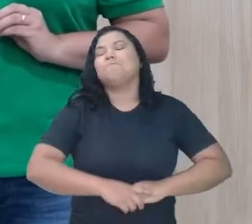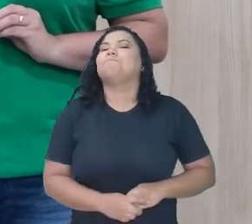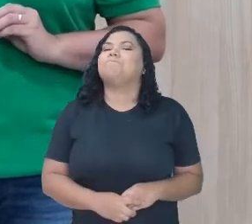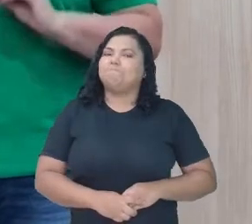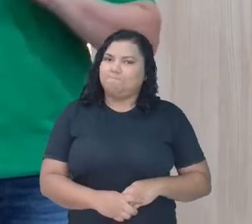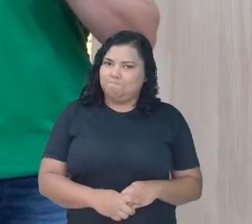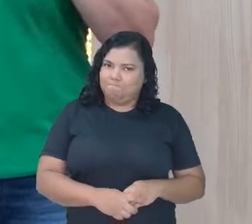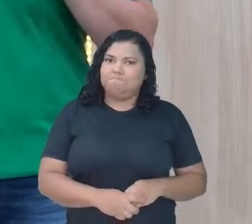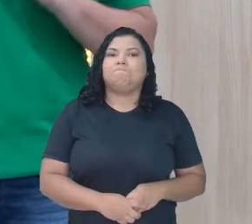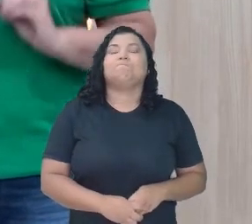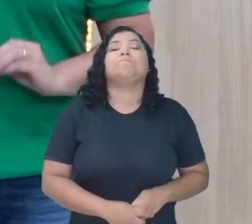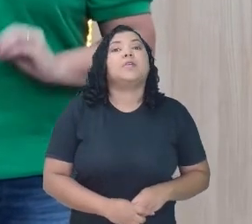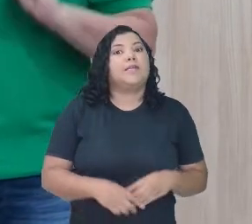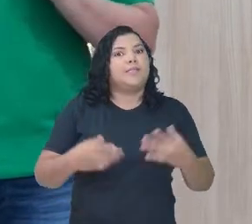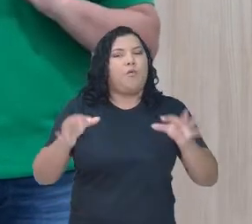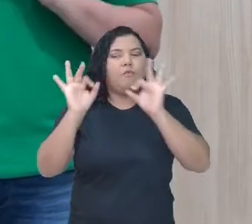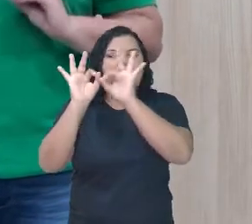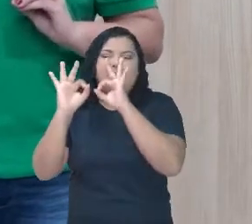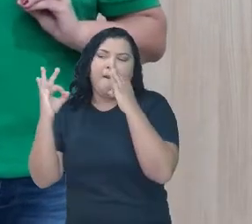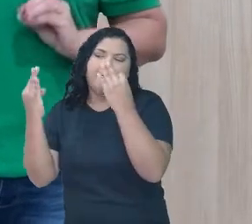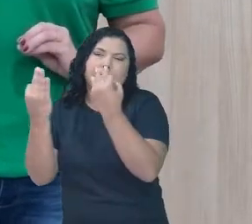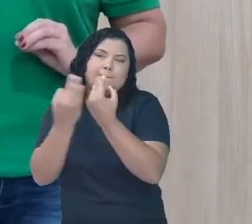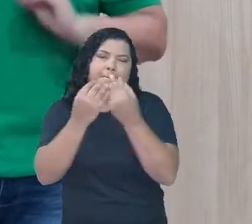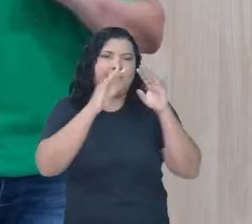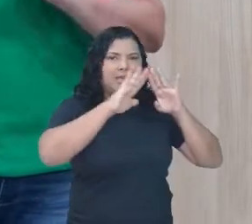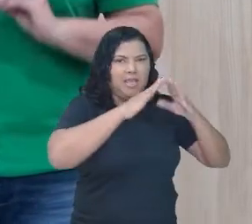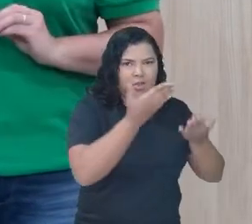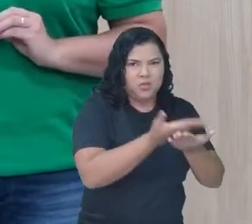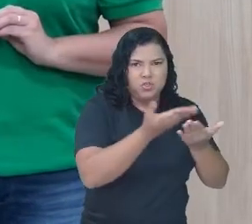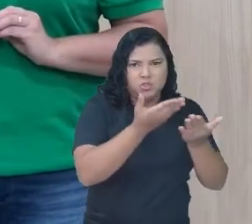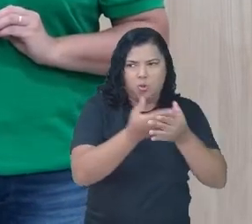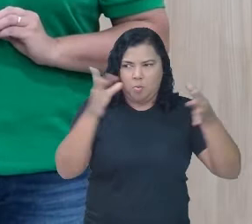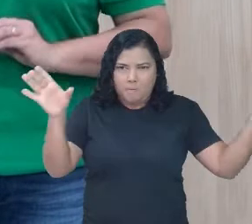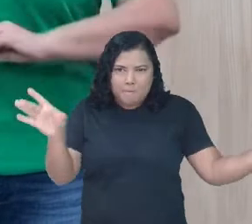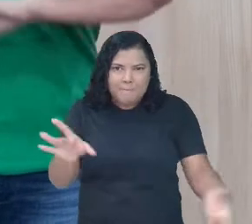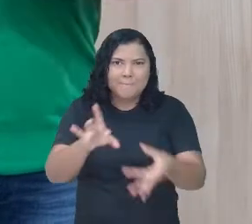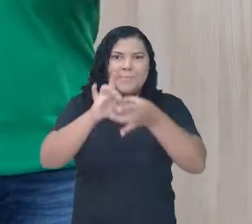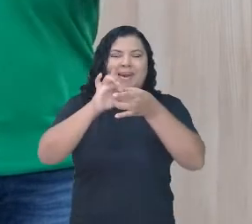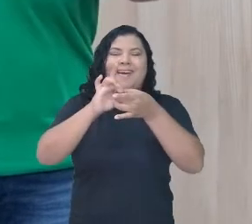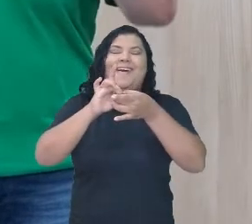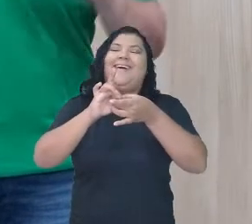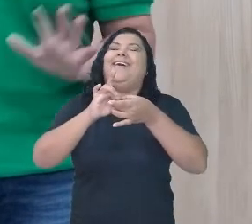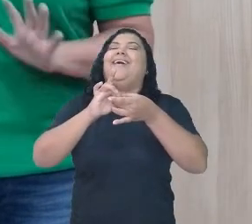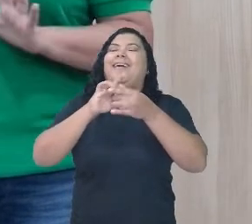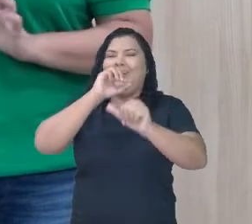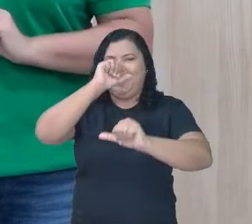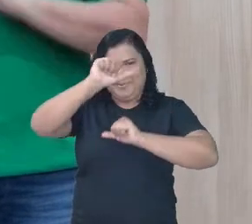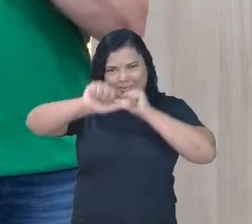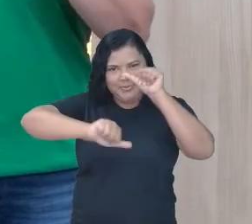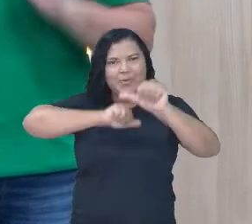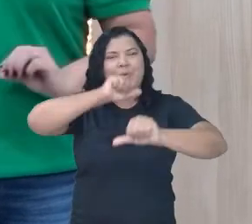minhas aulas, que família e escola junto transforma. Muda